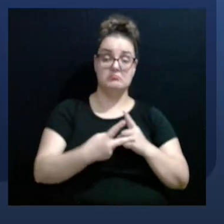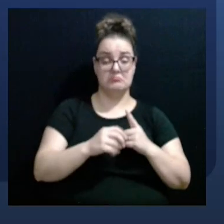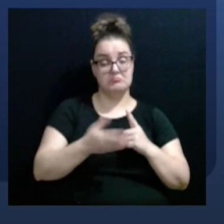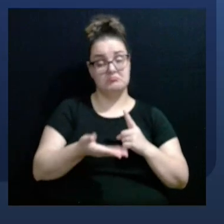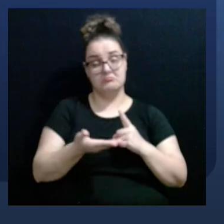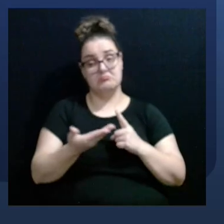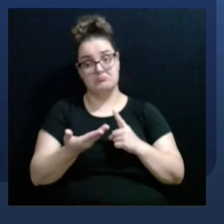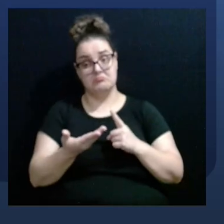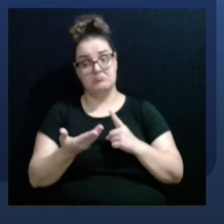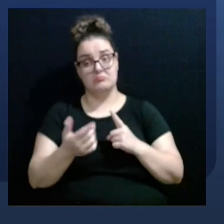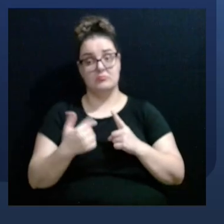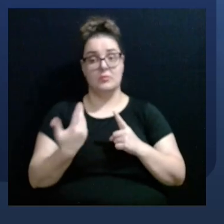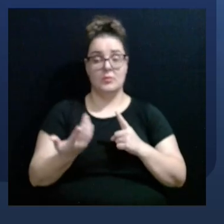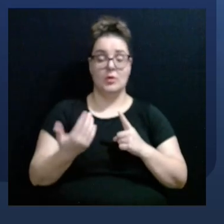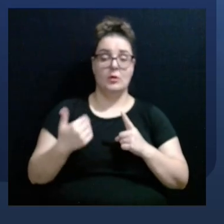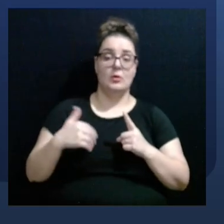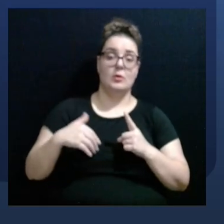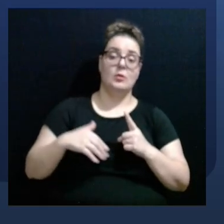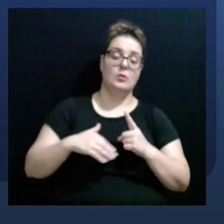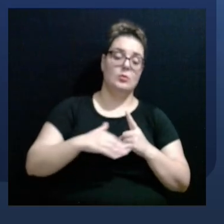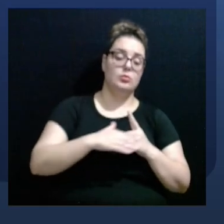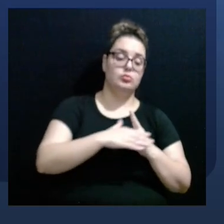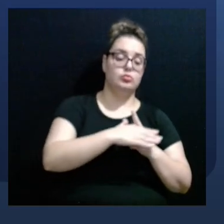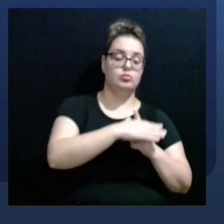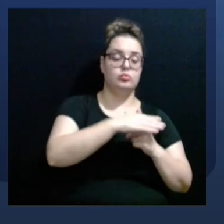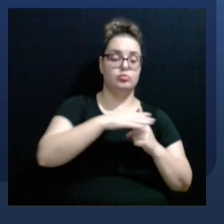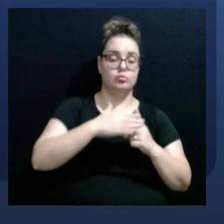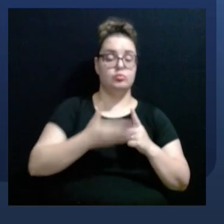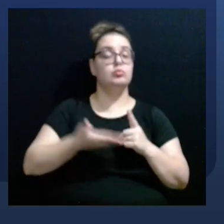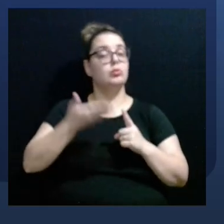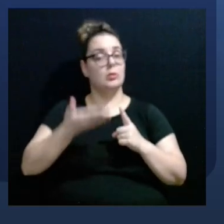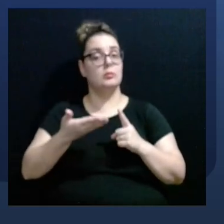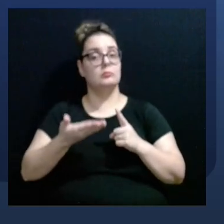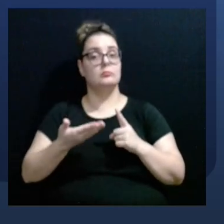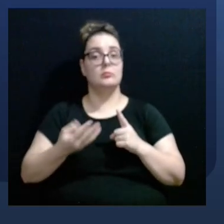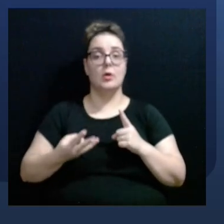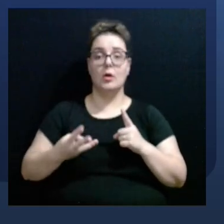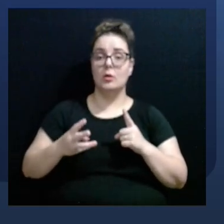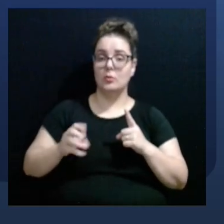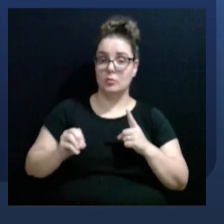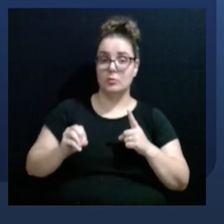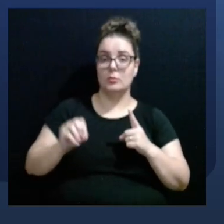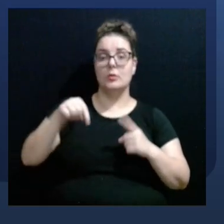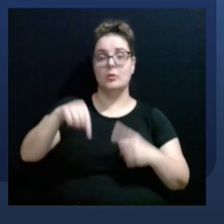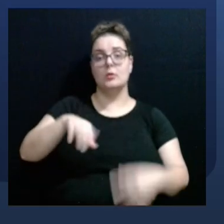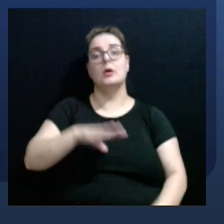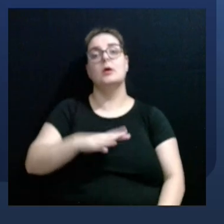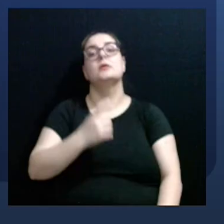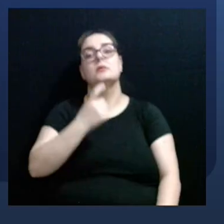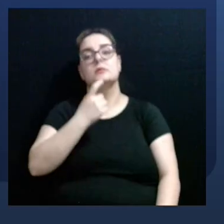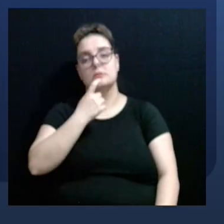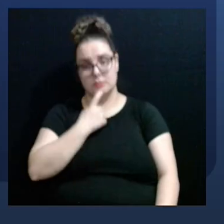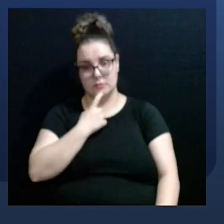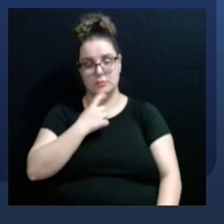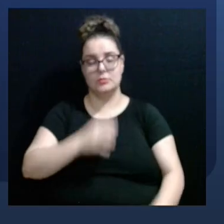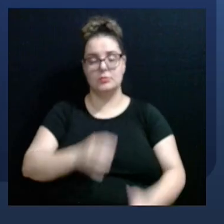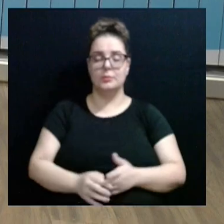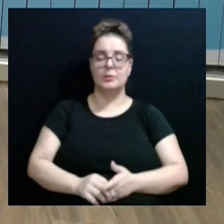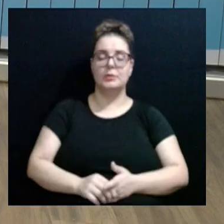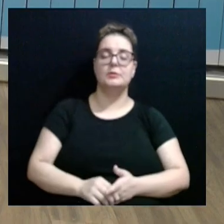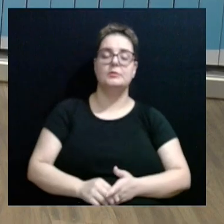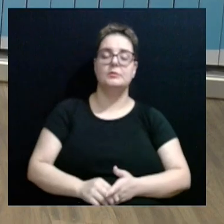verão. Ao longo do dia a temperatura até sobe, mas ela não passa dos 30 graus aqui para a cidade de